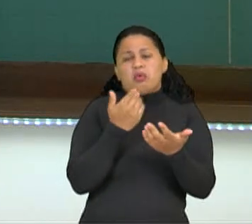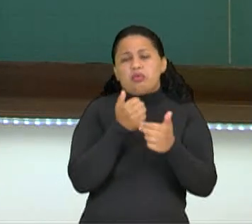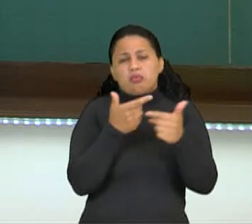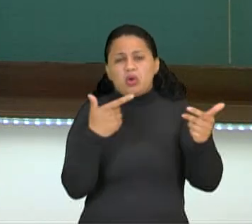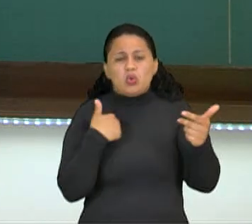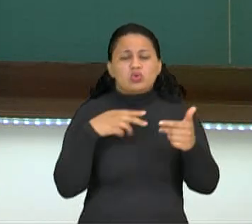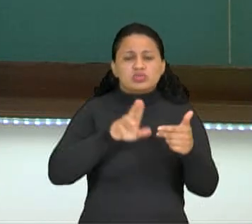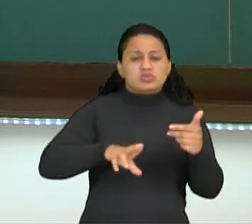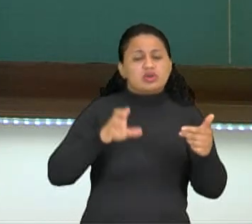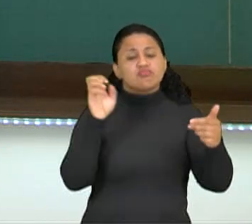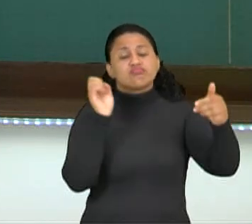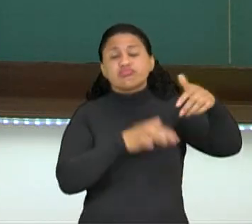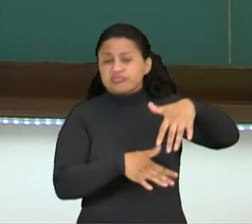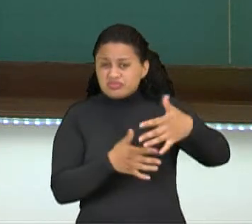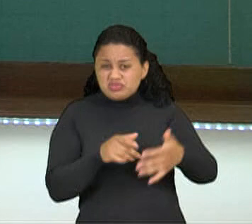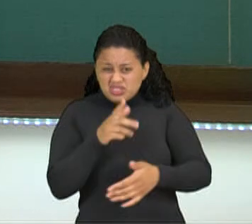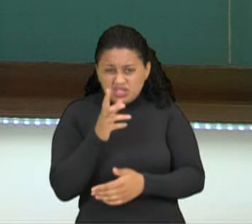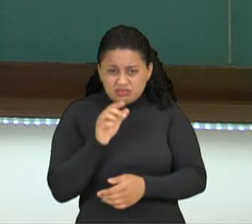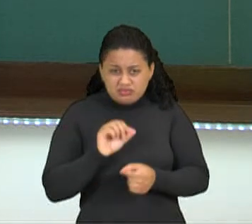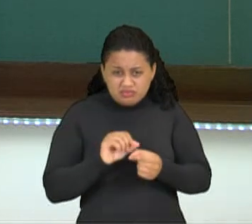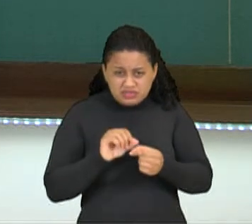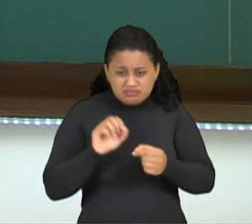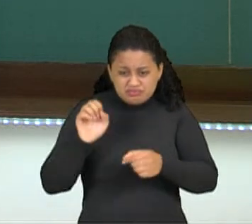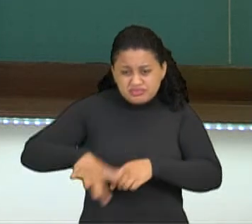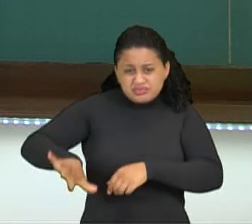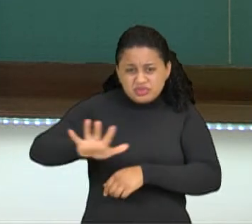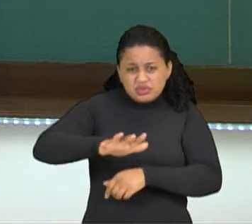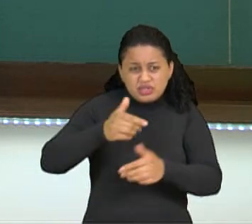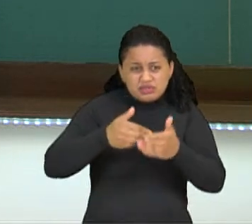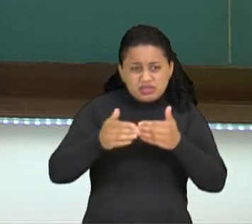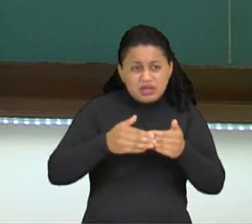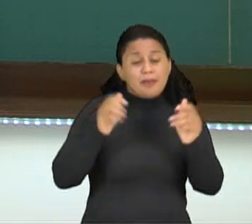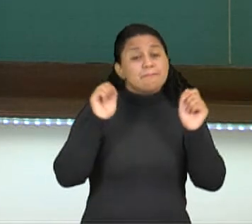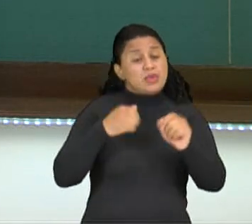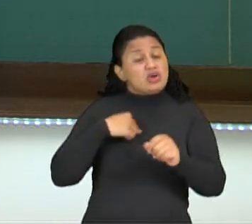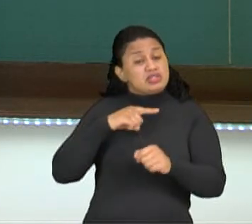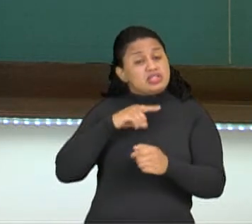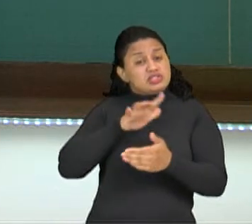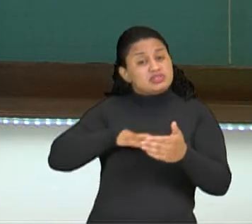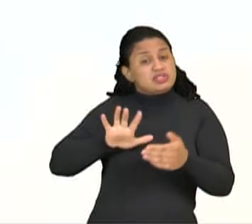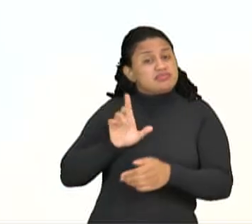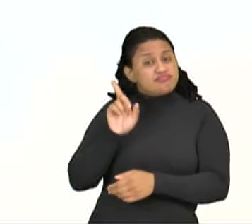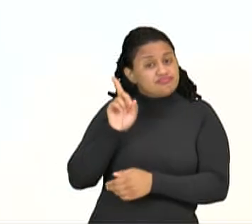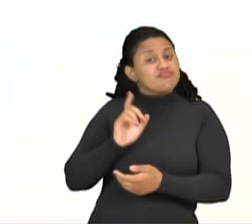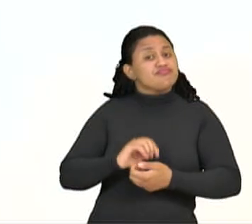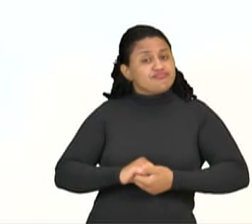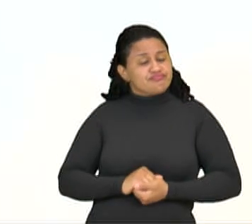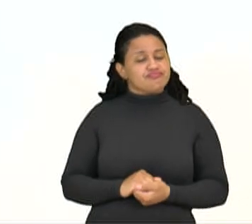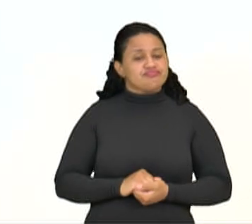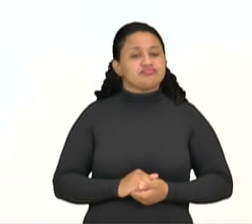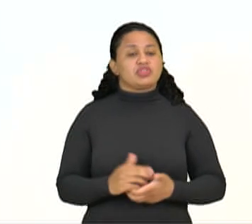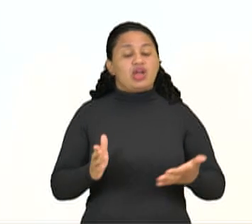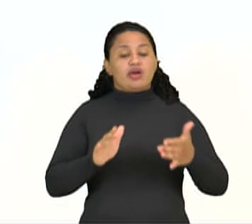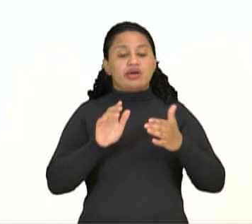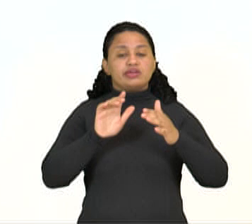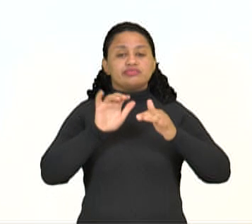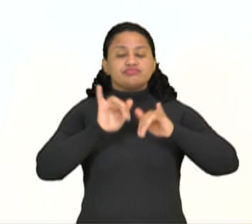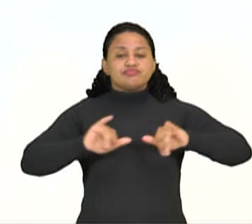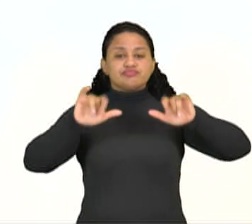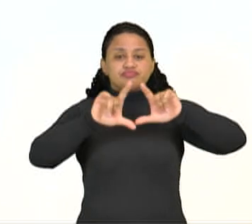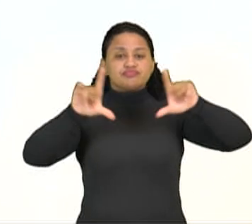chão? Pode chegar nesse resultado aqui. Vamos ler o trecho de uma notícia sobre uma situação